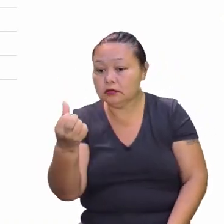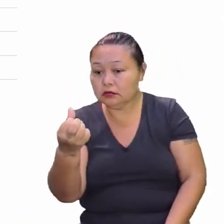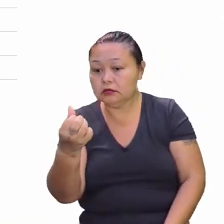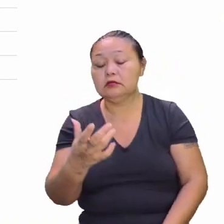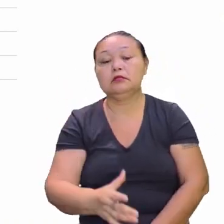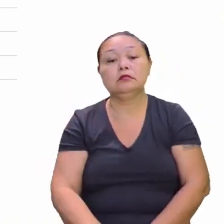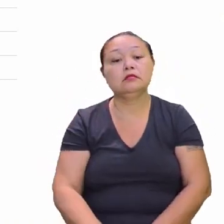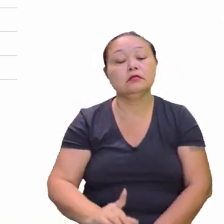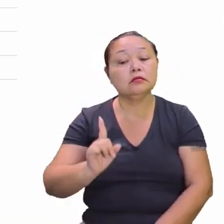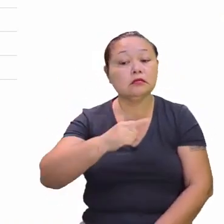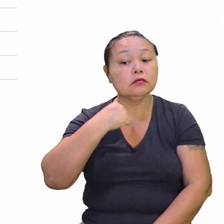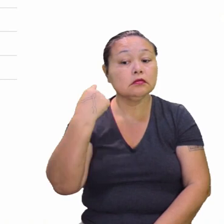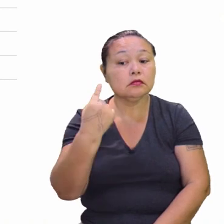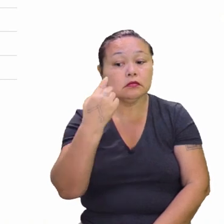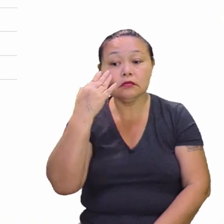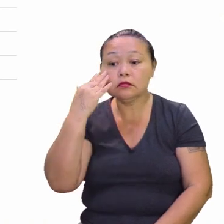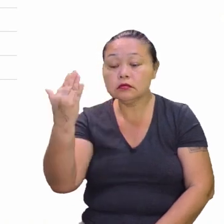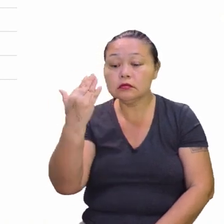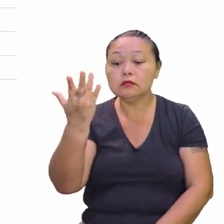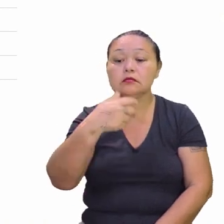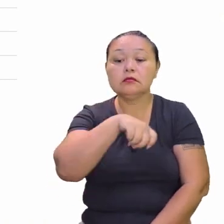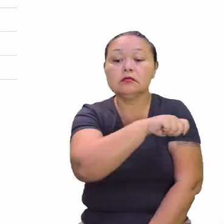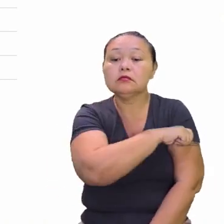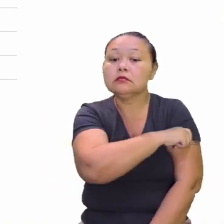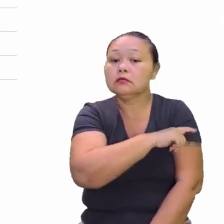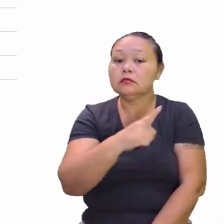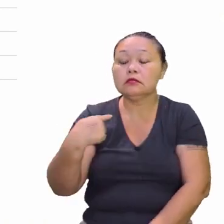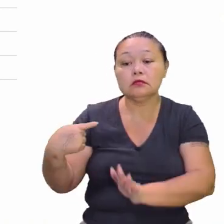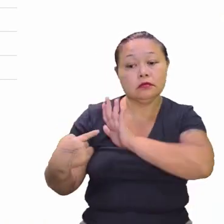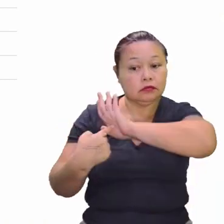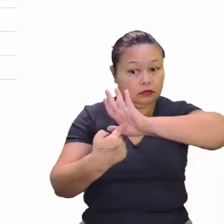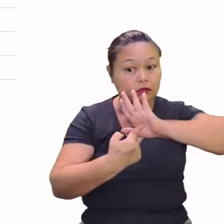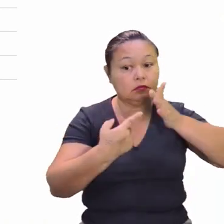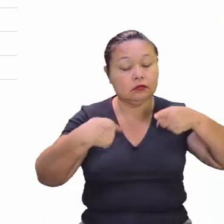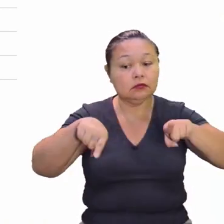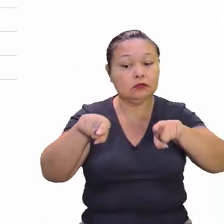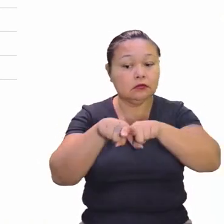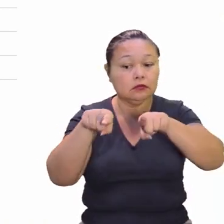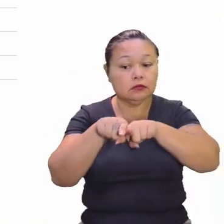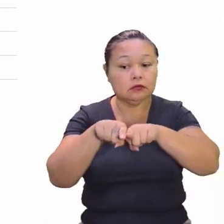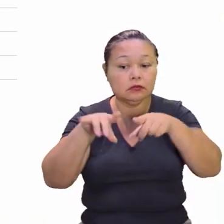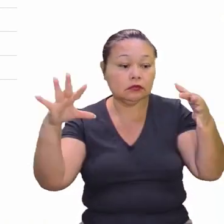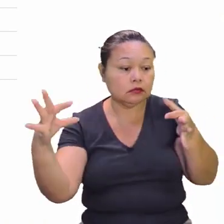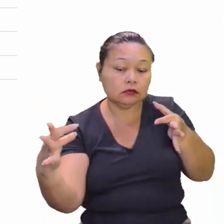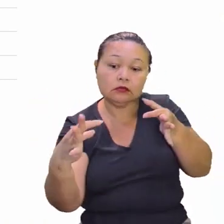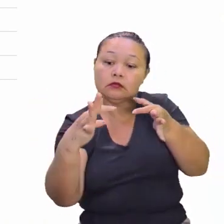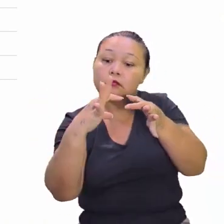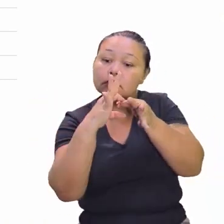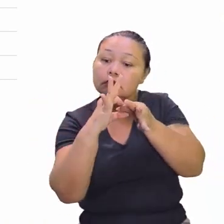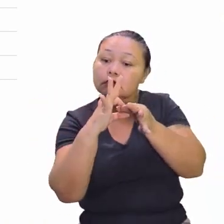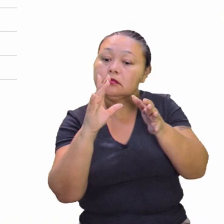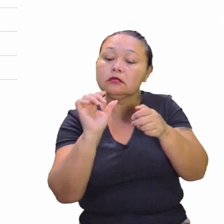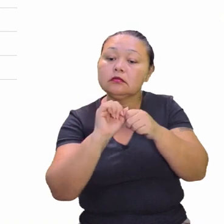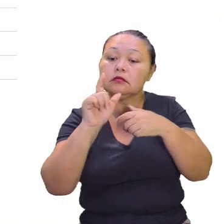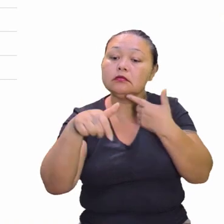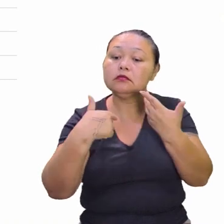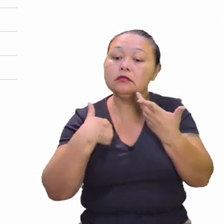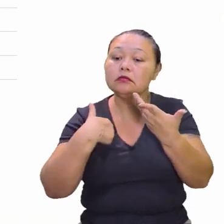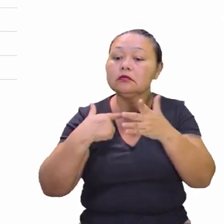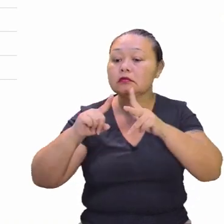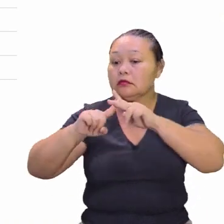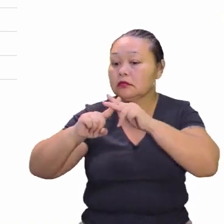mesmo. E nós evidenciamos para o aluno que isso também está linkado com a questão